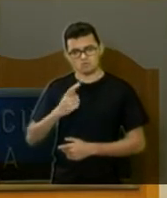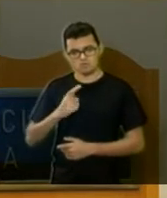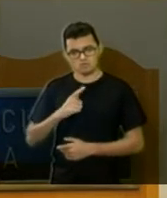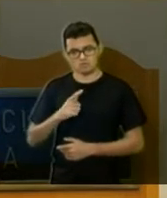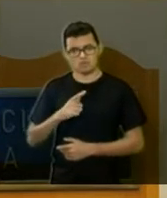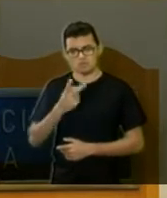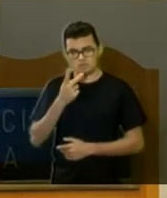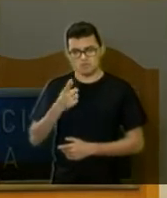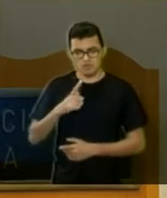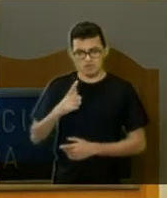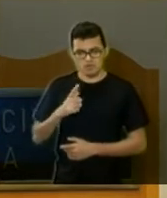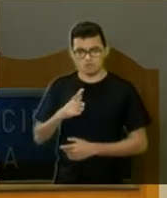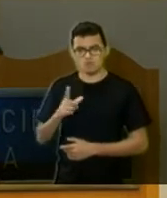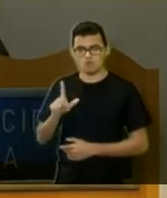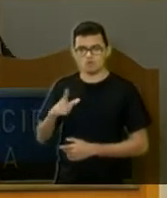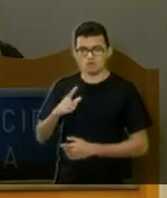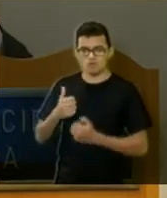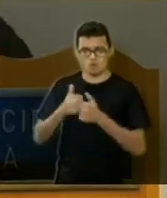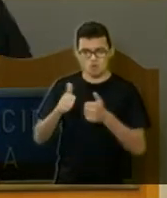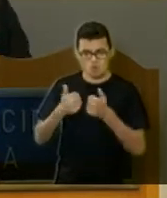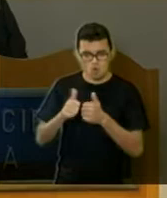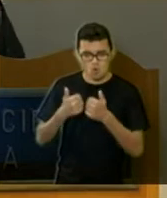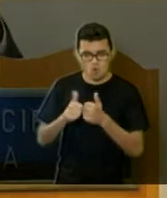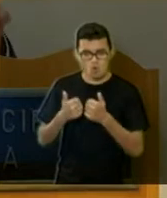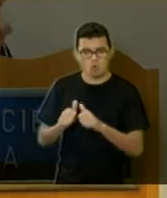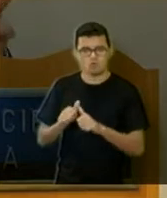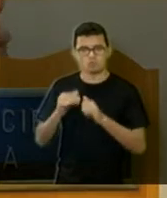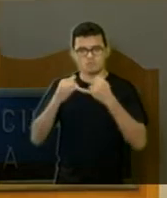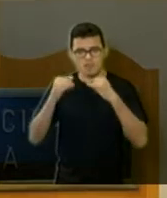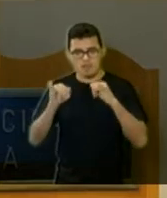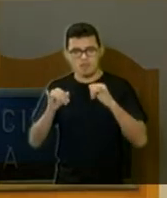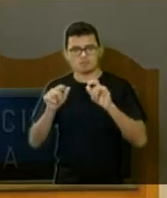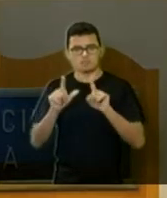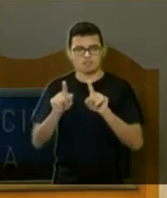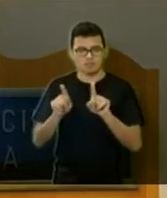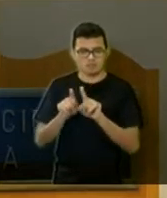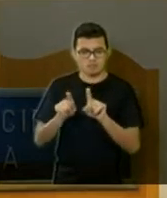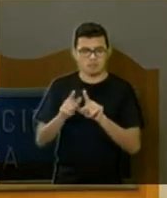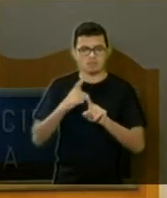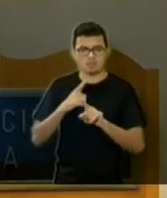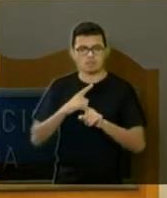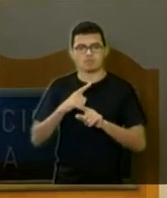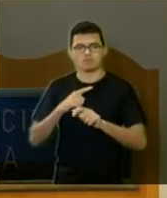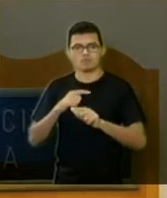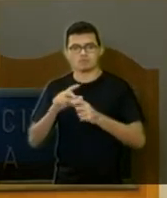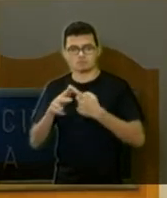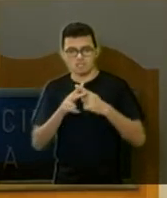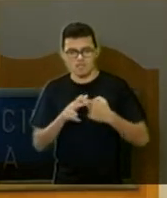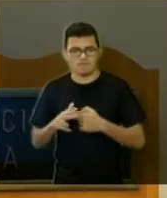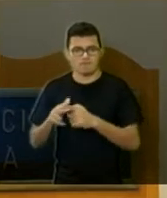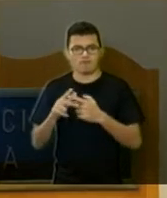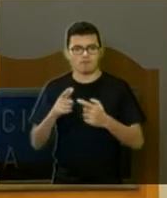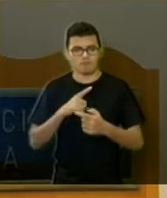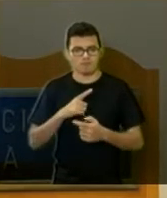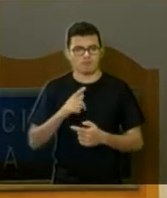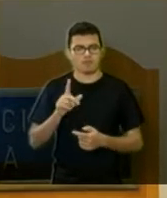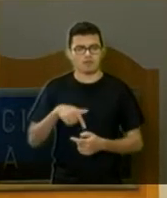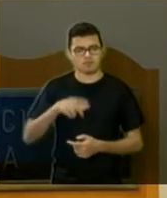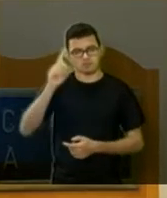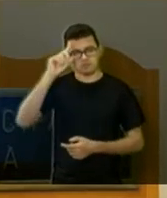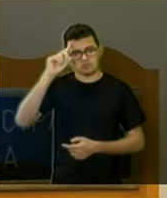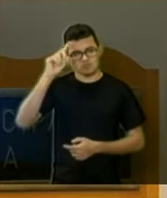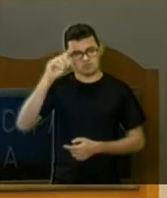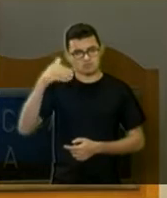ônibus elétricos, houve aquelas mudanças todas, reformas, né? E estava ali Rômulo todo dia, Rômulo,